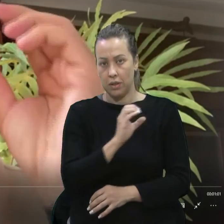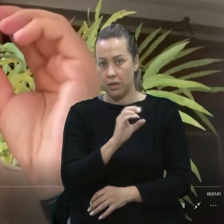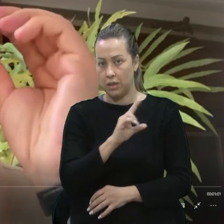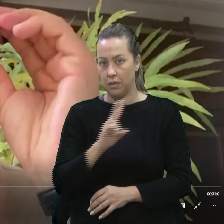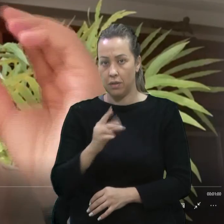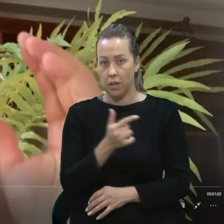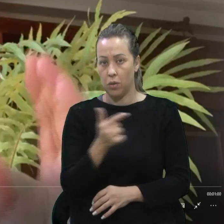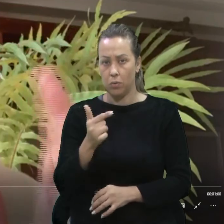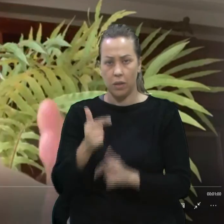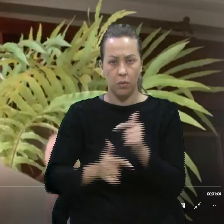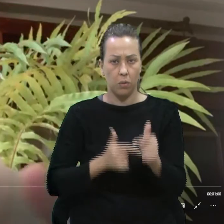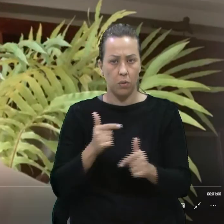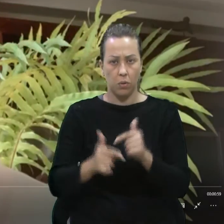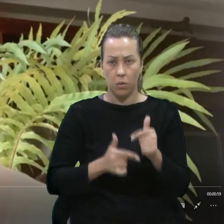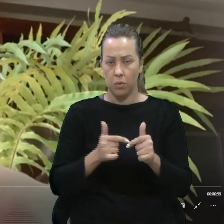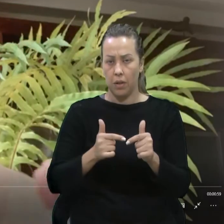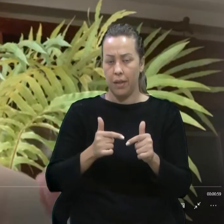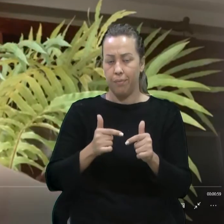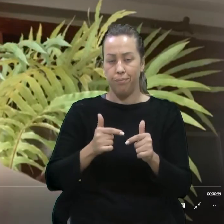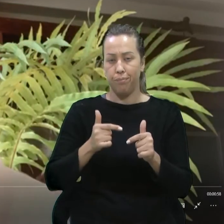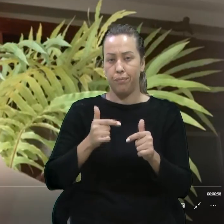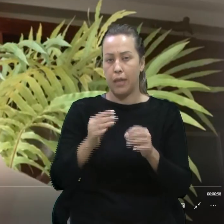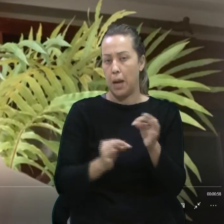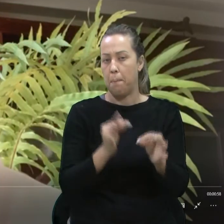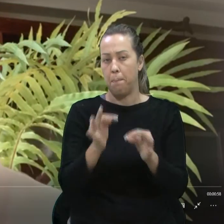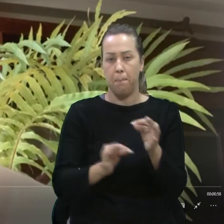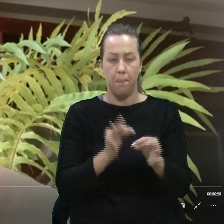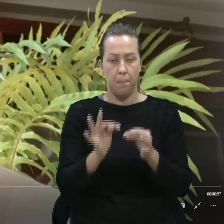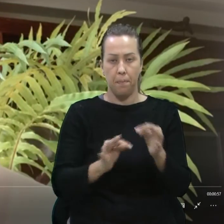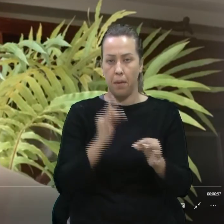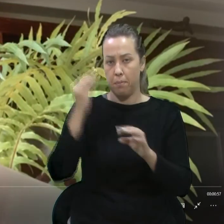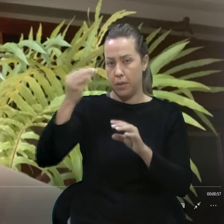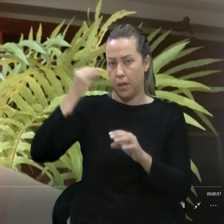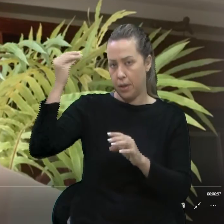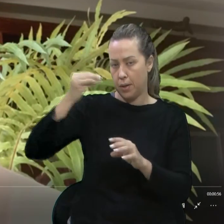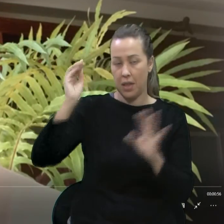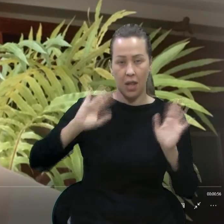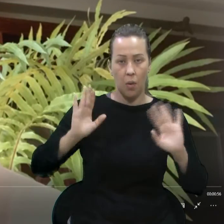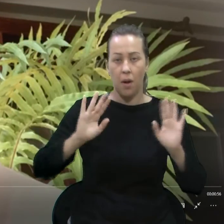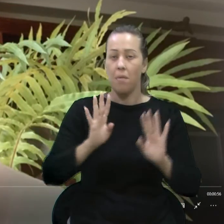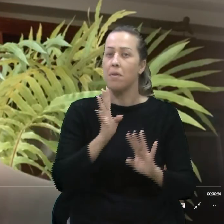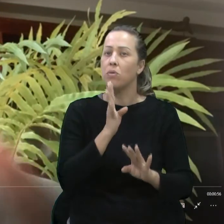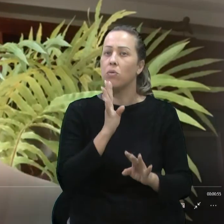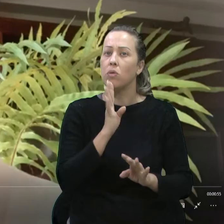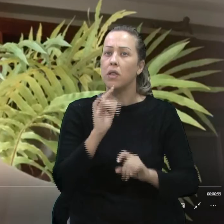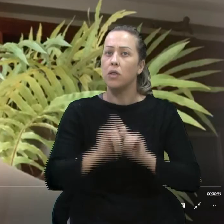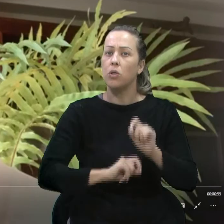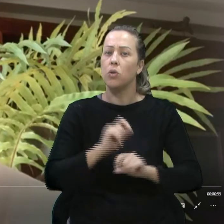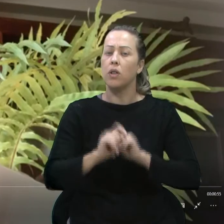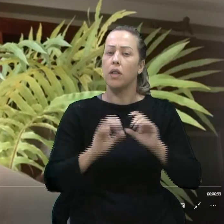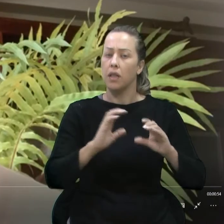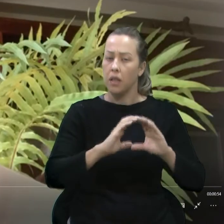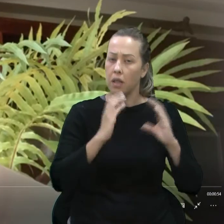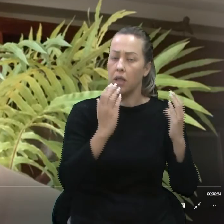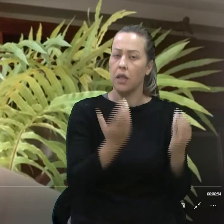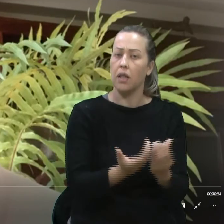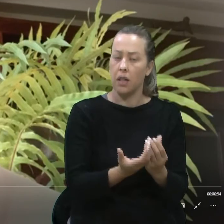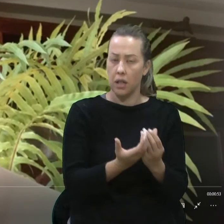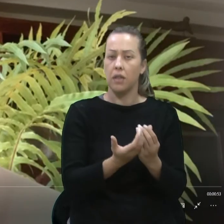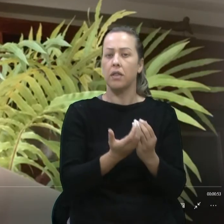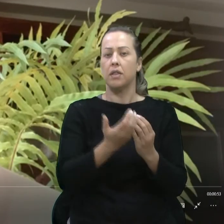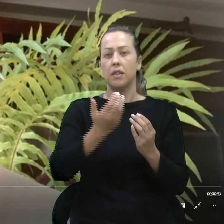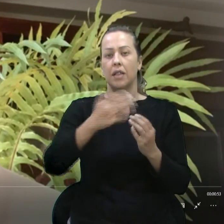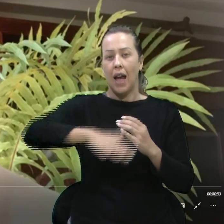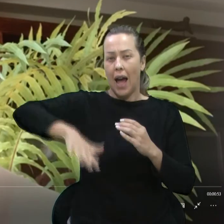nenhum serviço terapêutico, psicológico, psiquiátrico, mas é reconhecido na comunidade